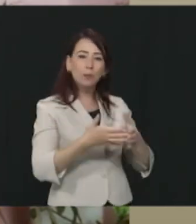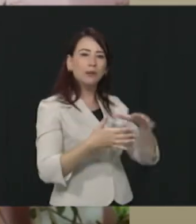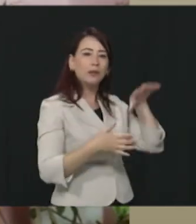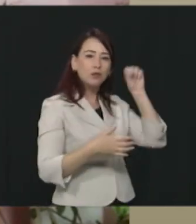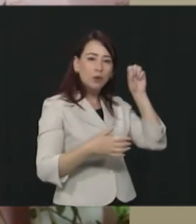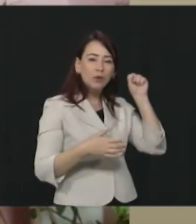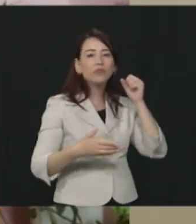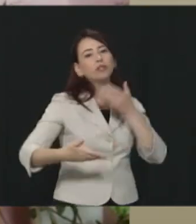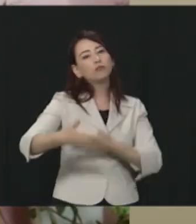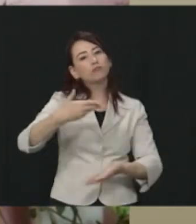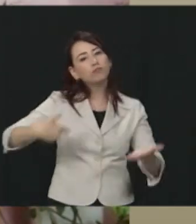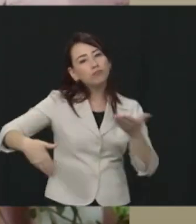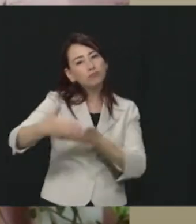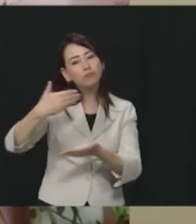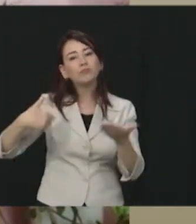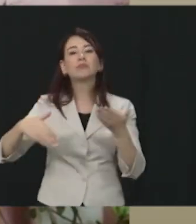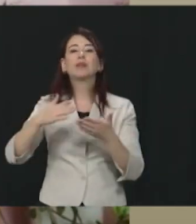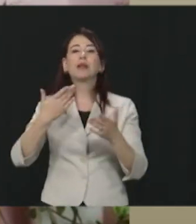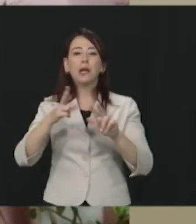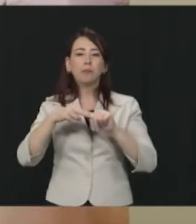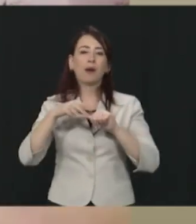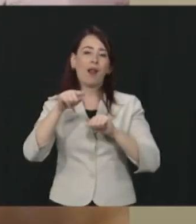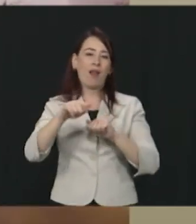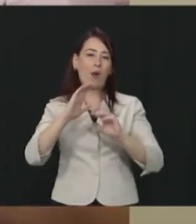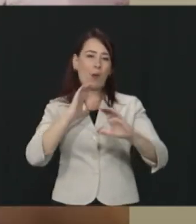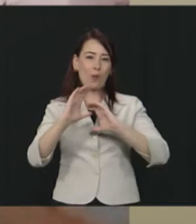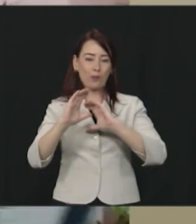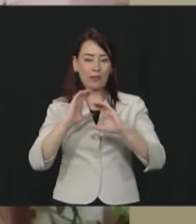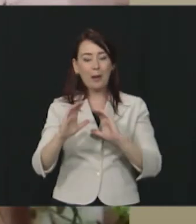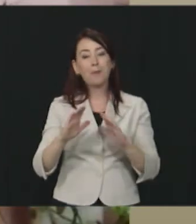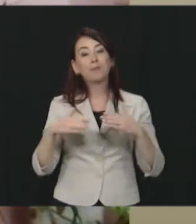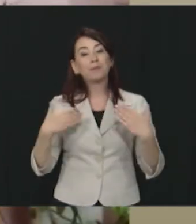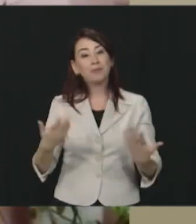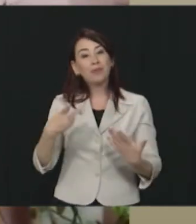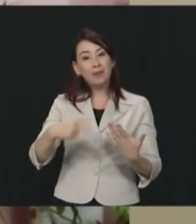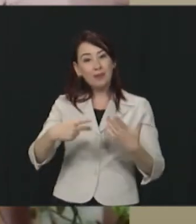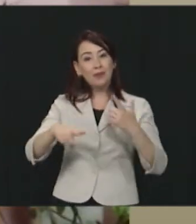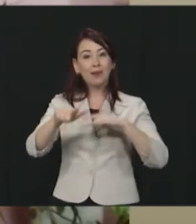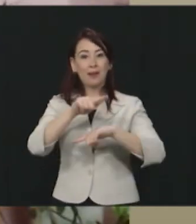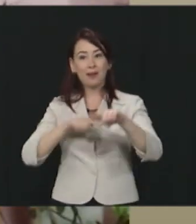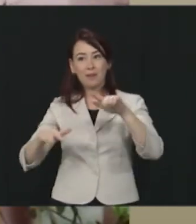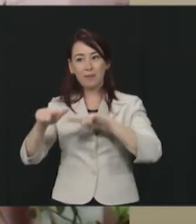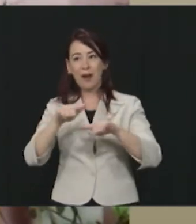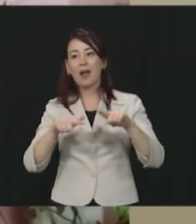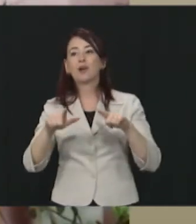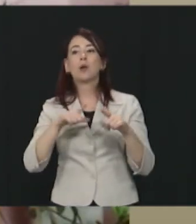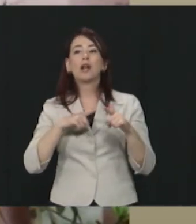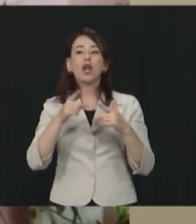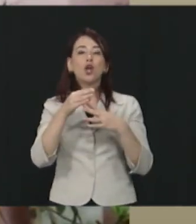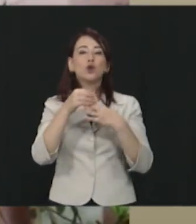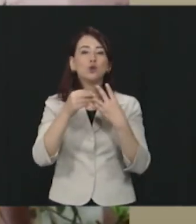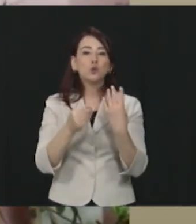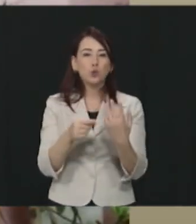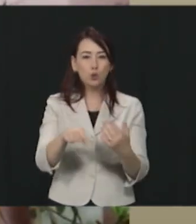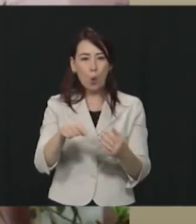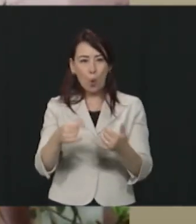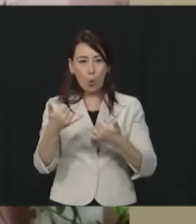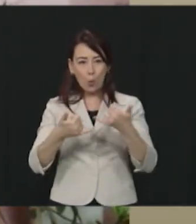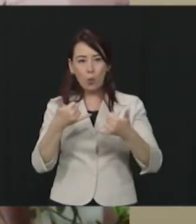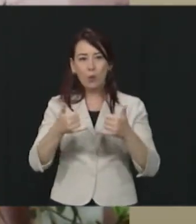essa dificuldade de comunicação. O Librário é esse jogo que existe na